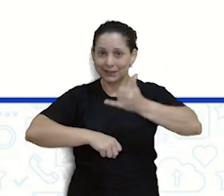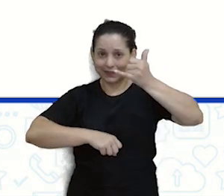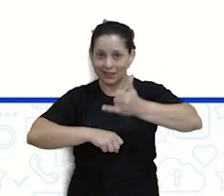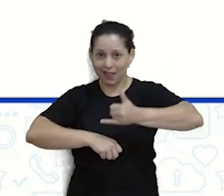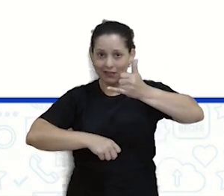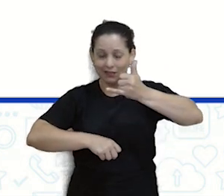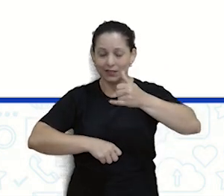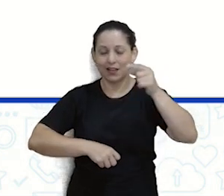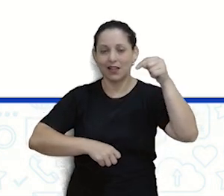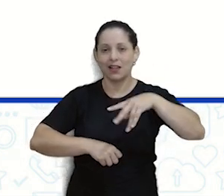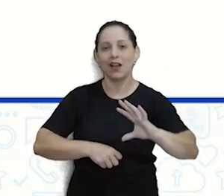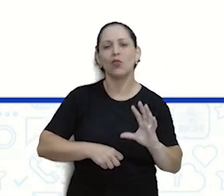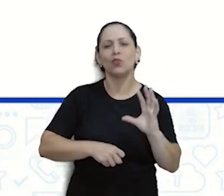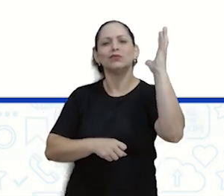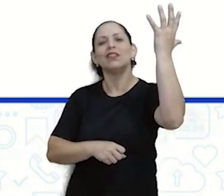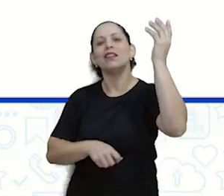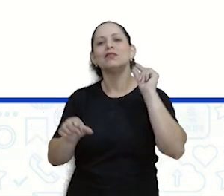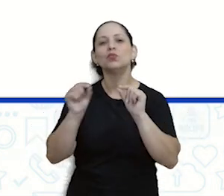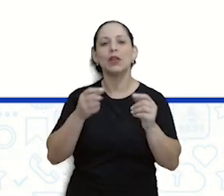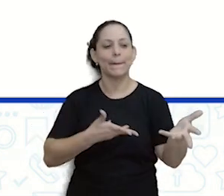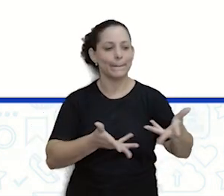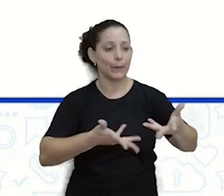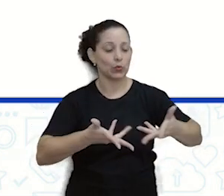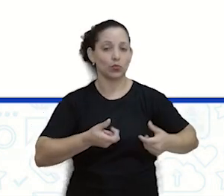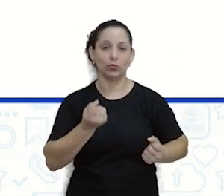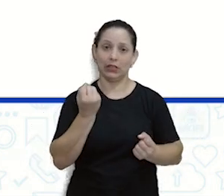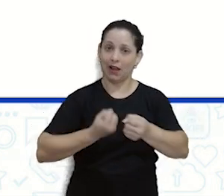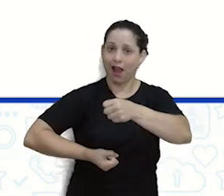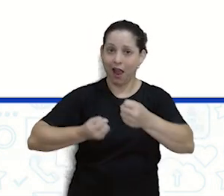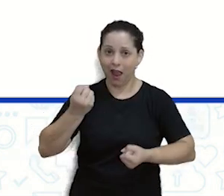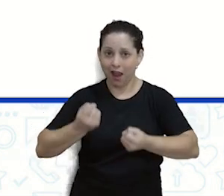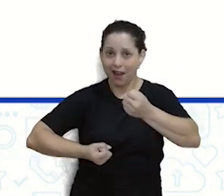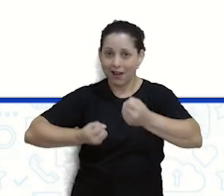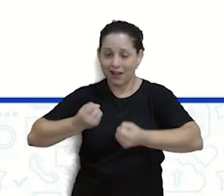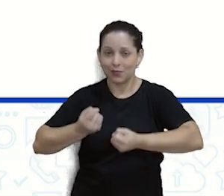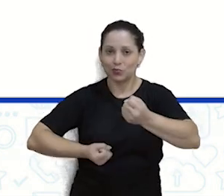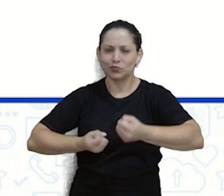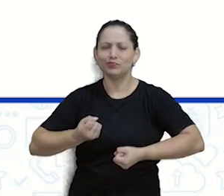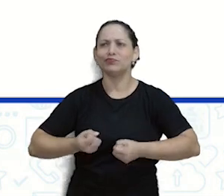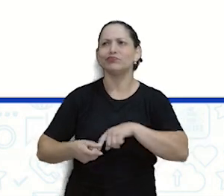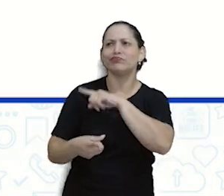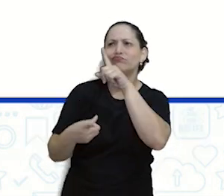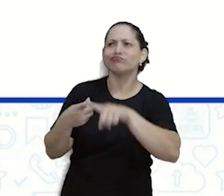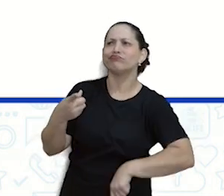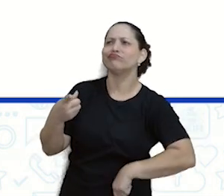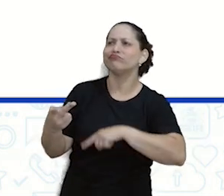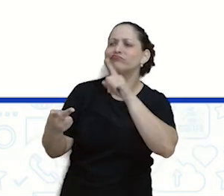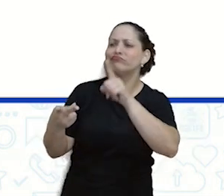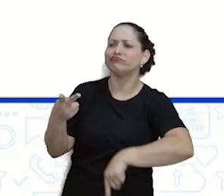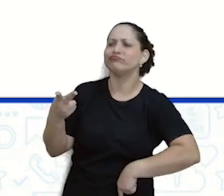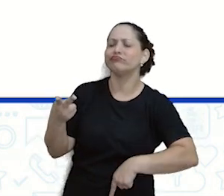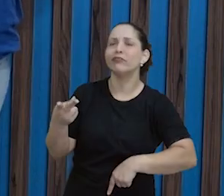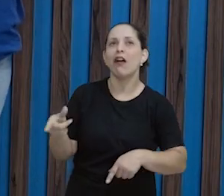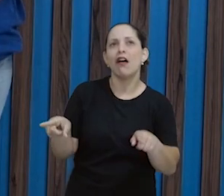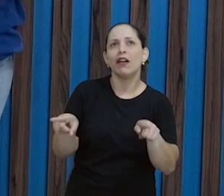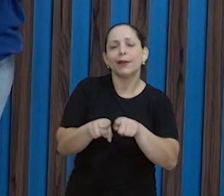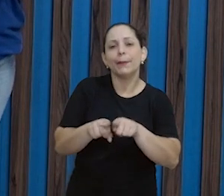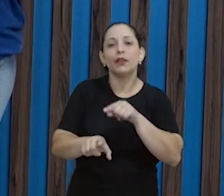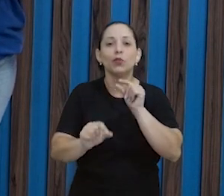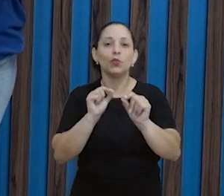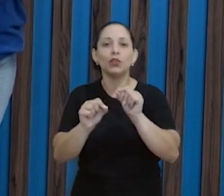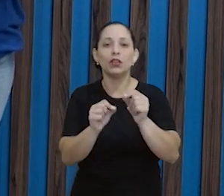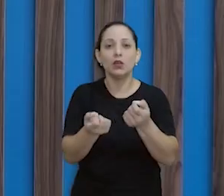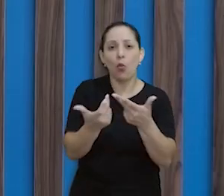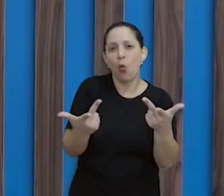ocorre em fabricação de automóvel, né, prof? O que mais? Vamos lá, vamos pensar. Até na questão de alguns utensílios